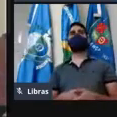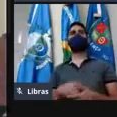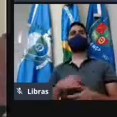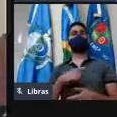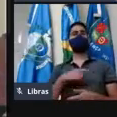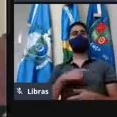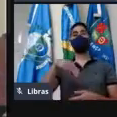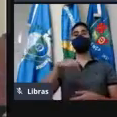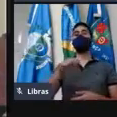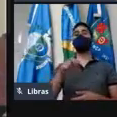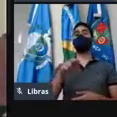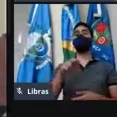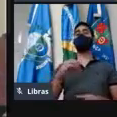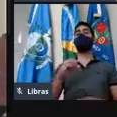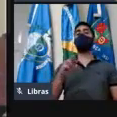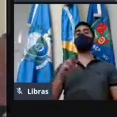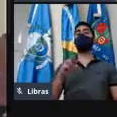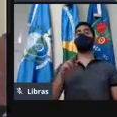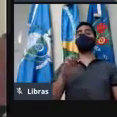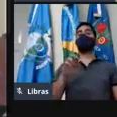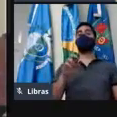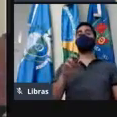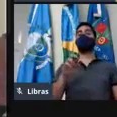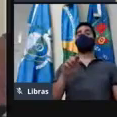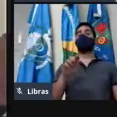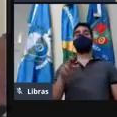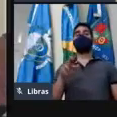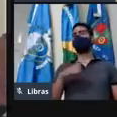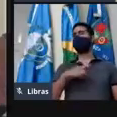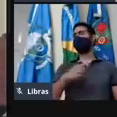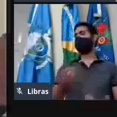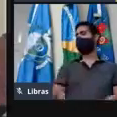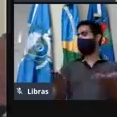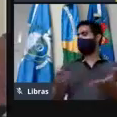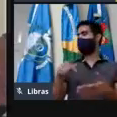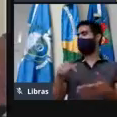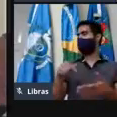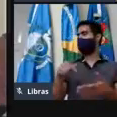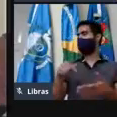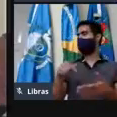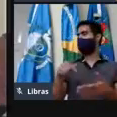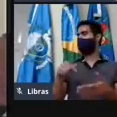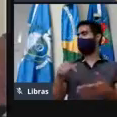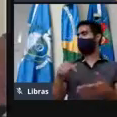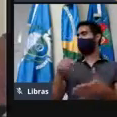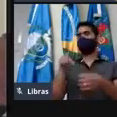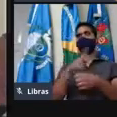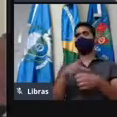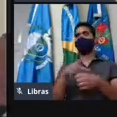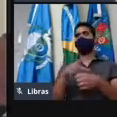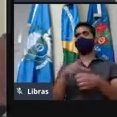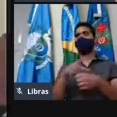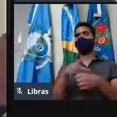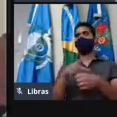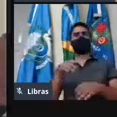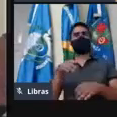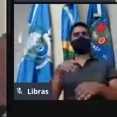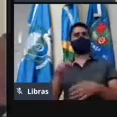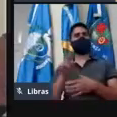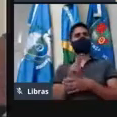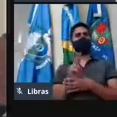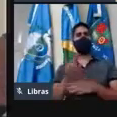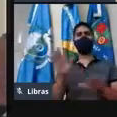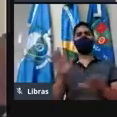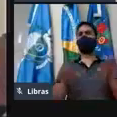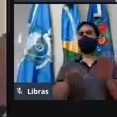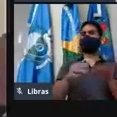desses 500 bilhões que vão ser investidos nesse país, a nossa grandeza aqui é na ordem, Saulo, de 300 milhões. Porque